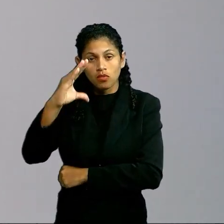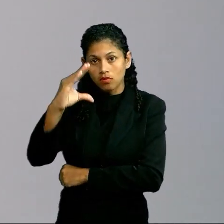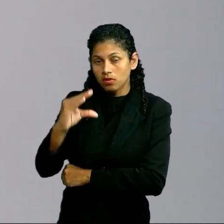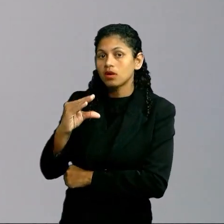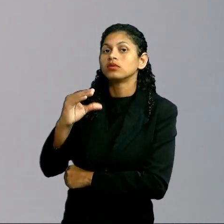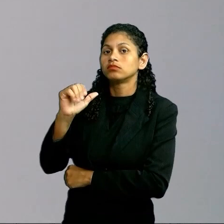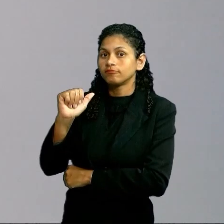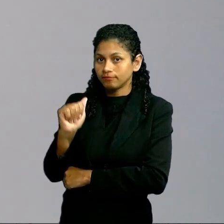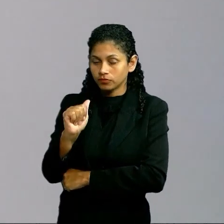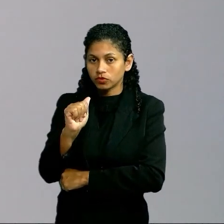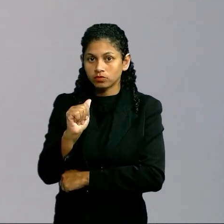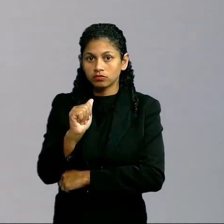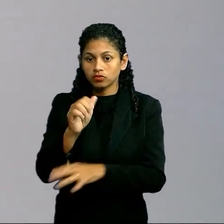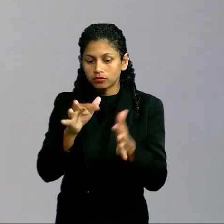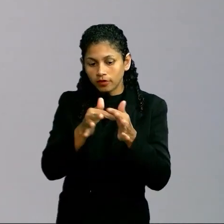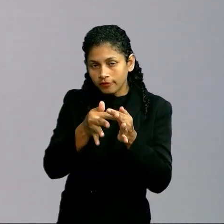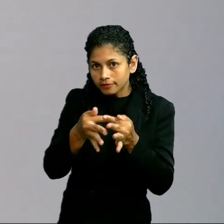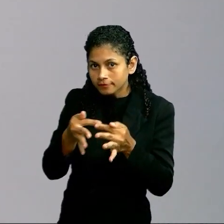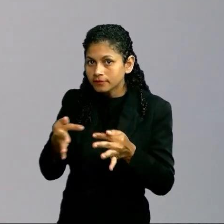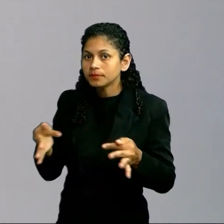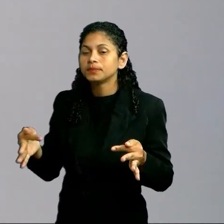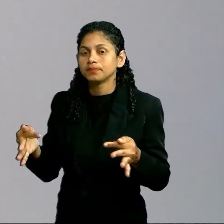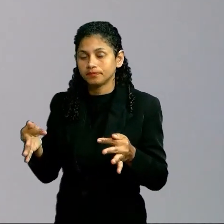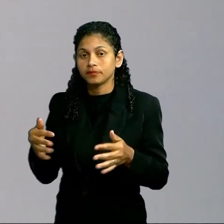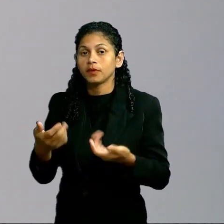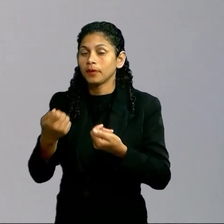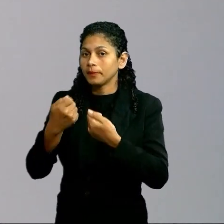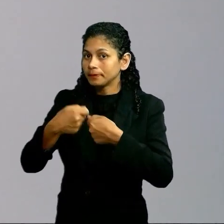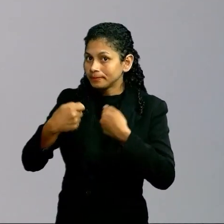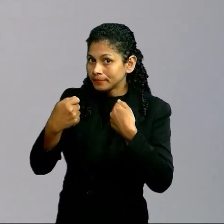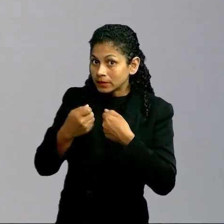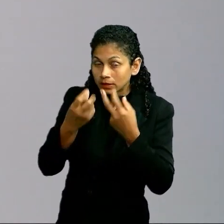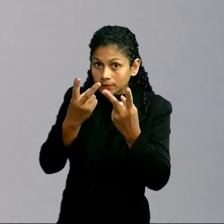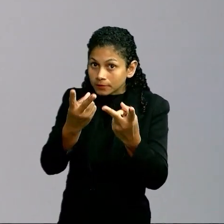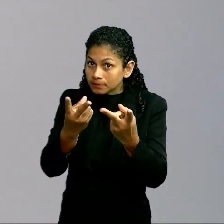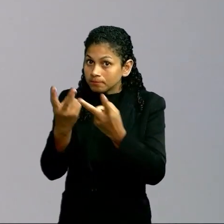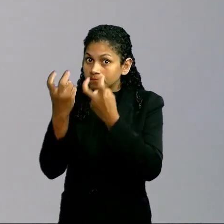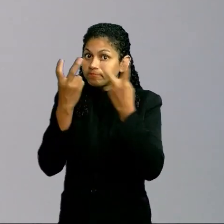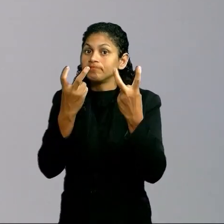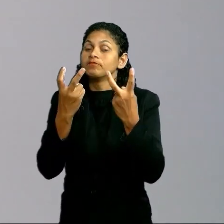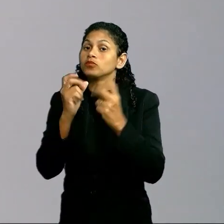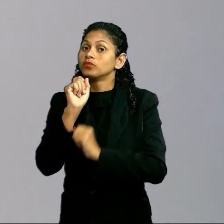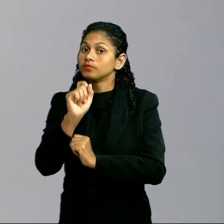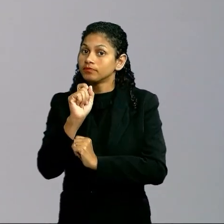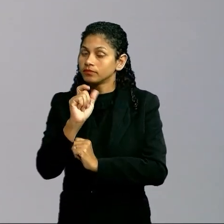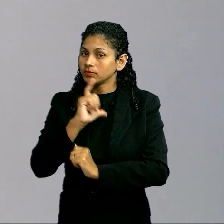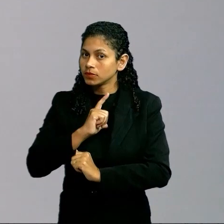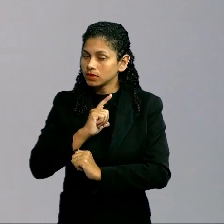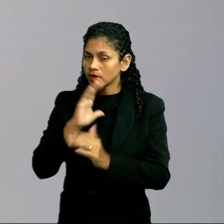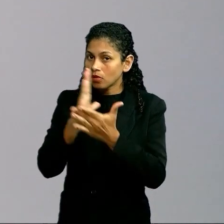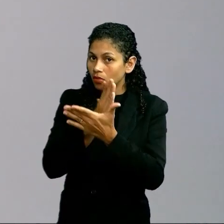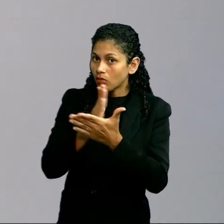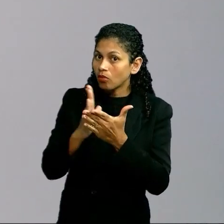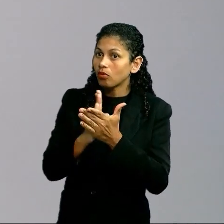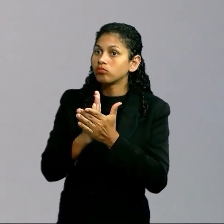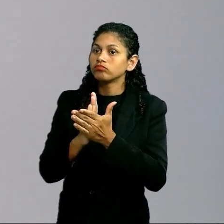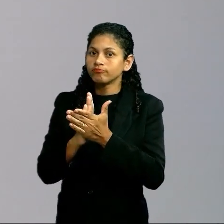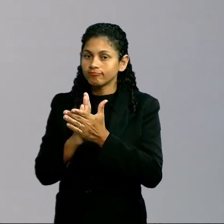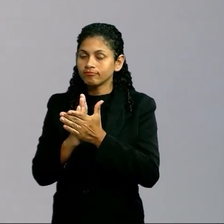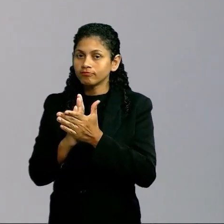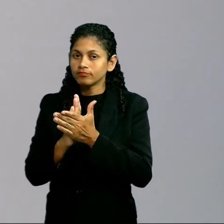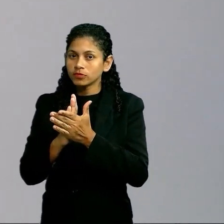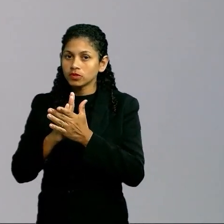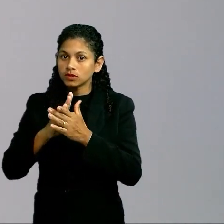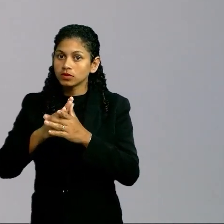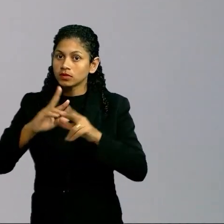fórmula. Tá? Só que tem que prestar atenção que existem algumas exceções, que nem todo composto que tem